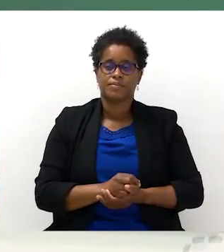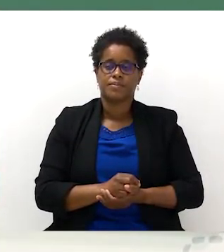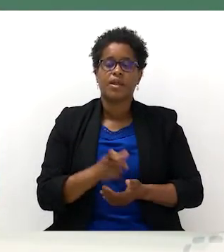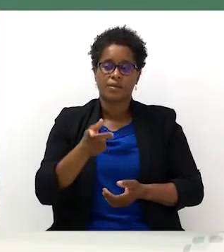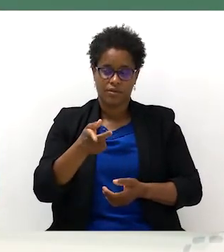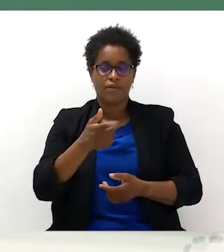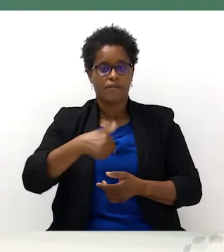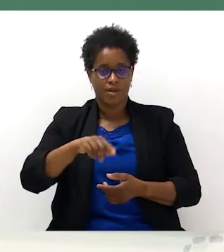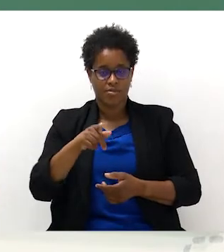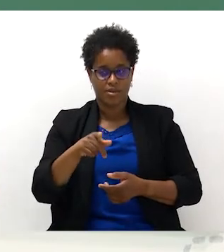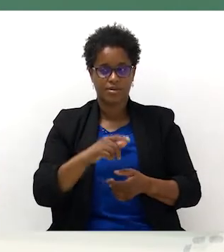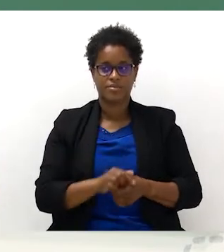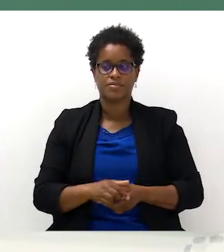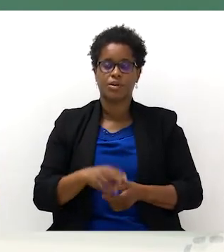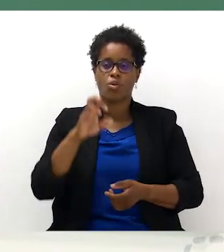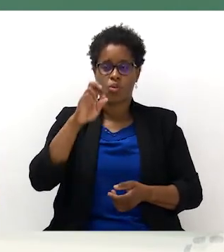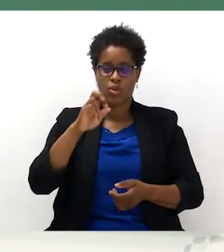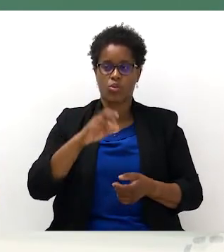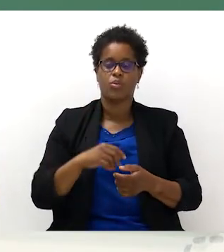Vamos aqui, 8